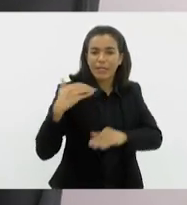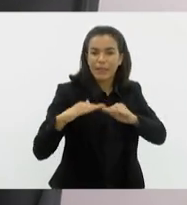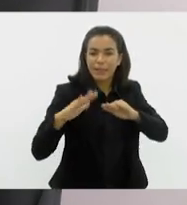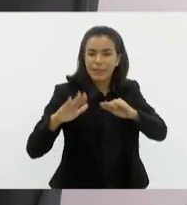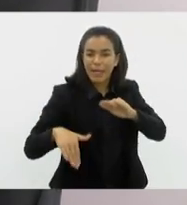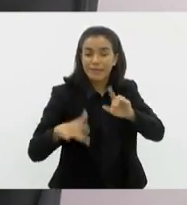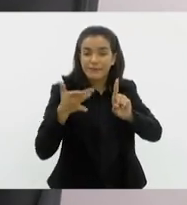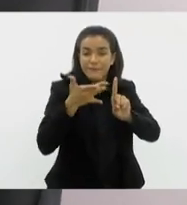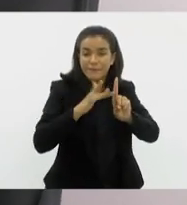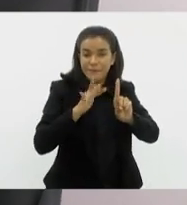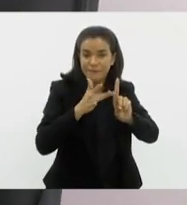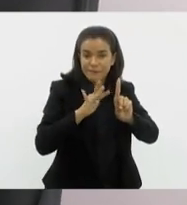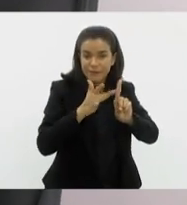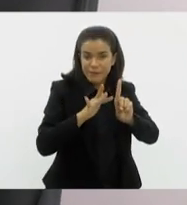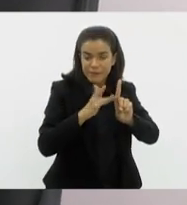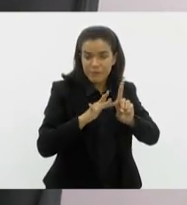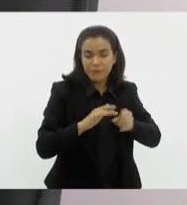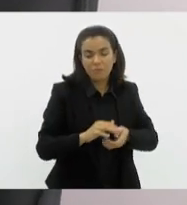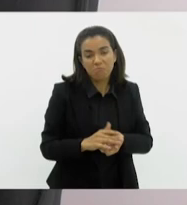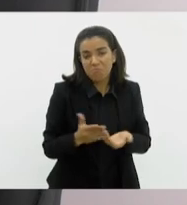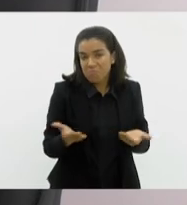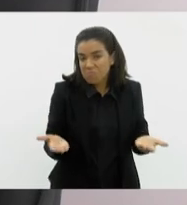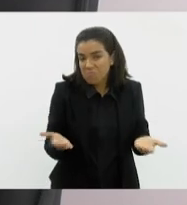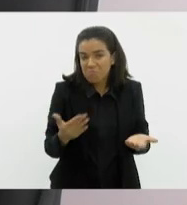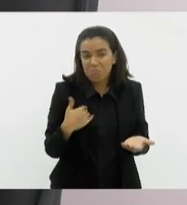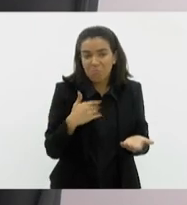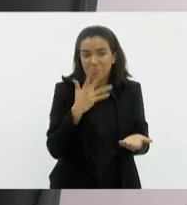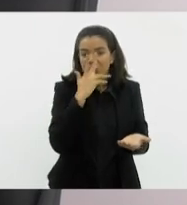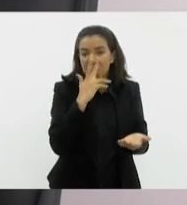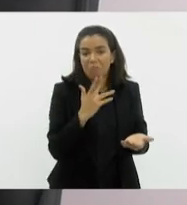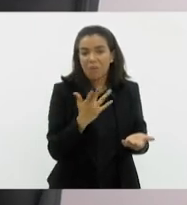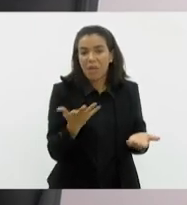vítimas. Então, não me parece haver